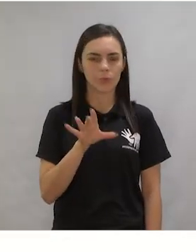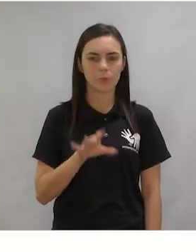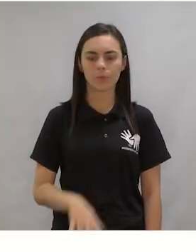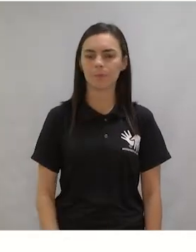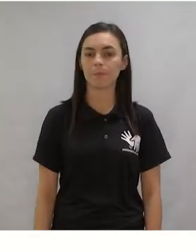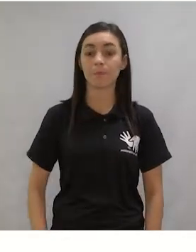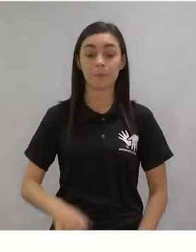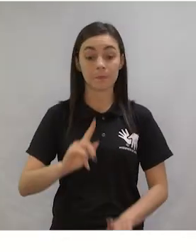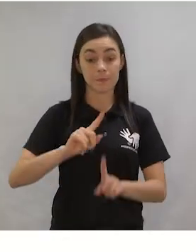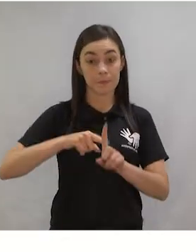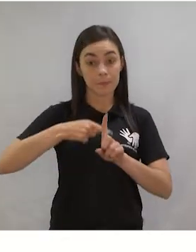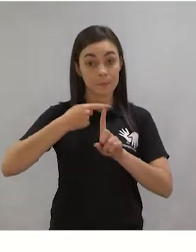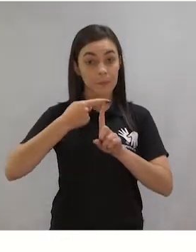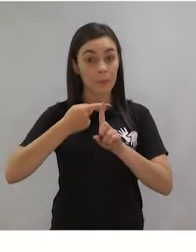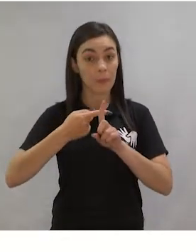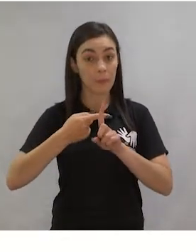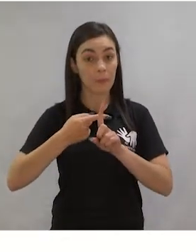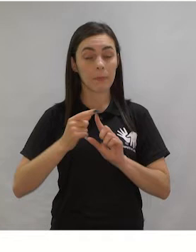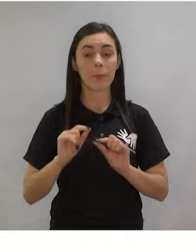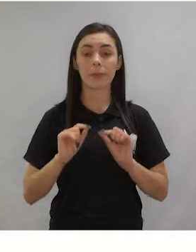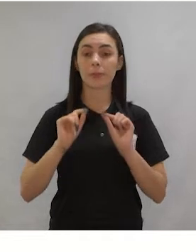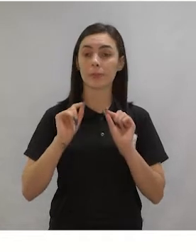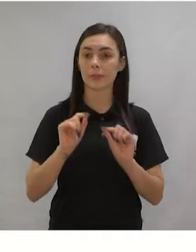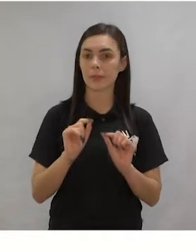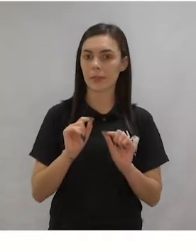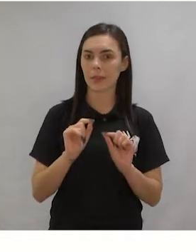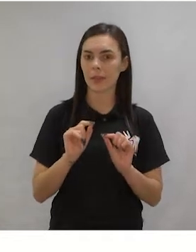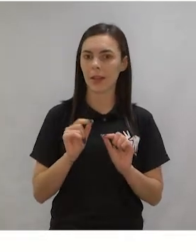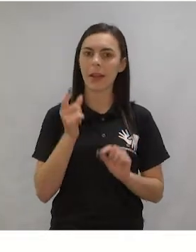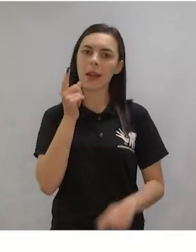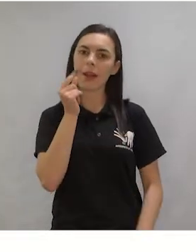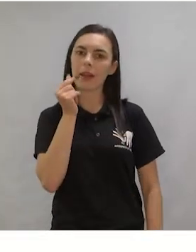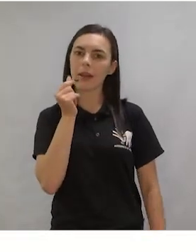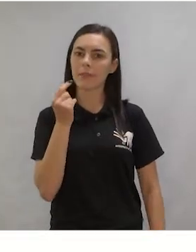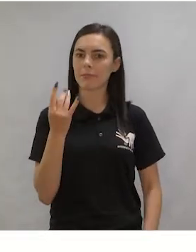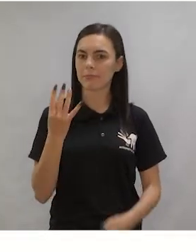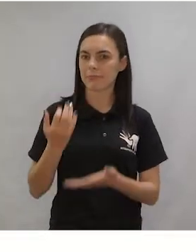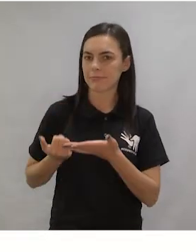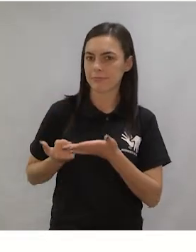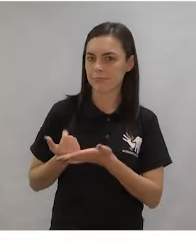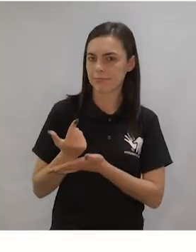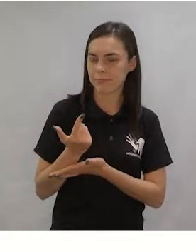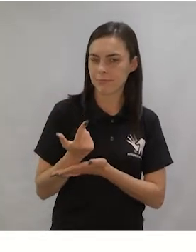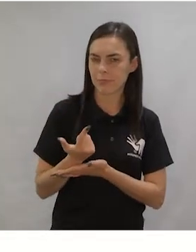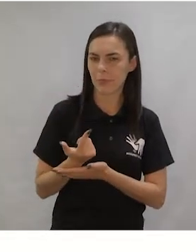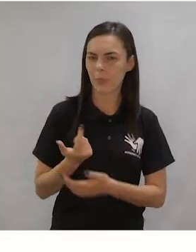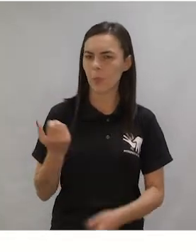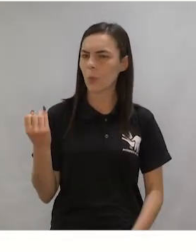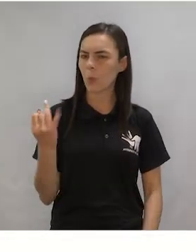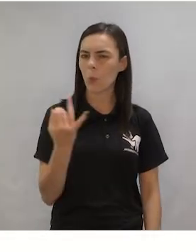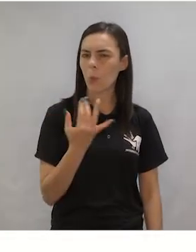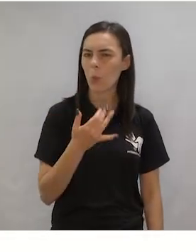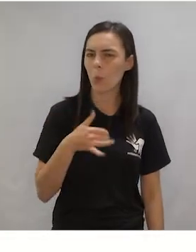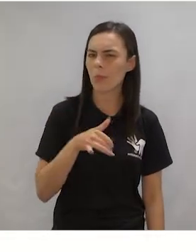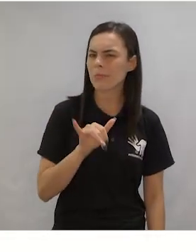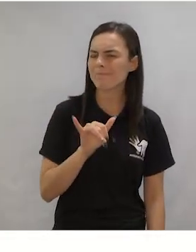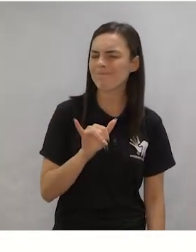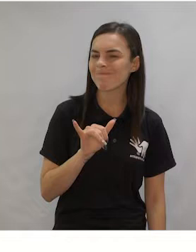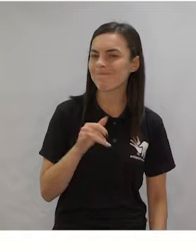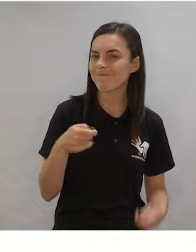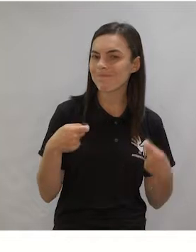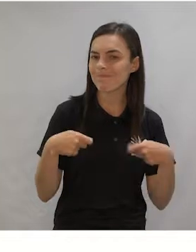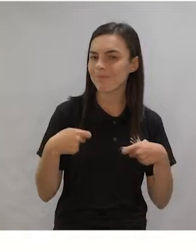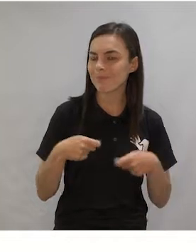X. Mas ela comprou 4 lápis. Quantas vezes eu preciso colocar a